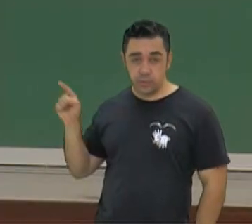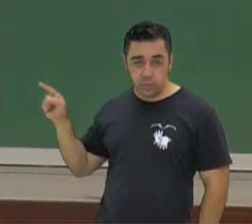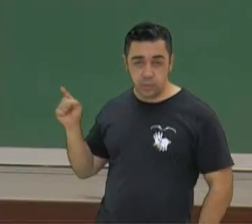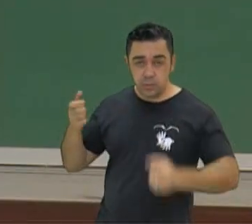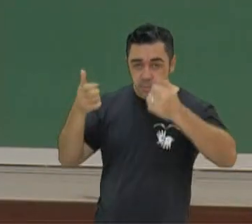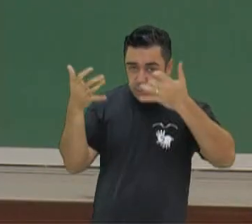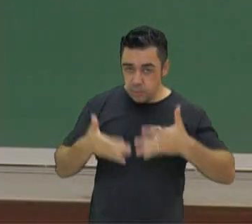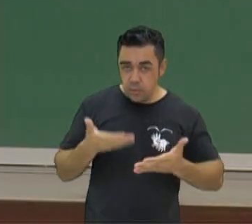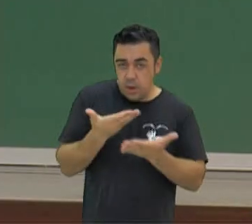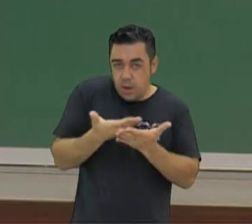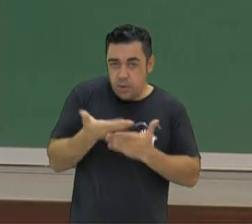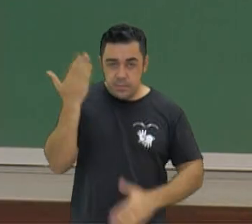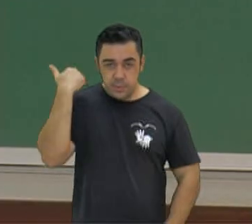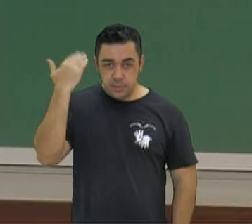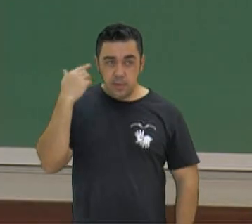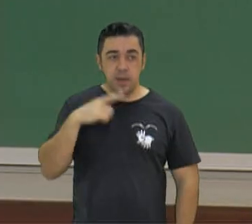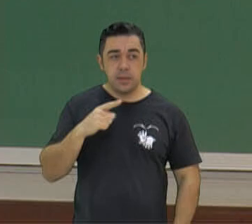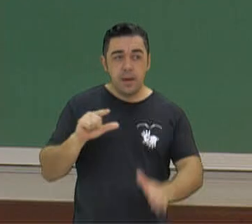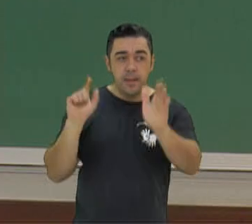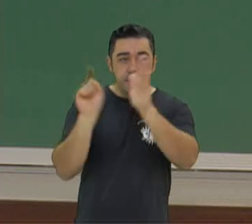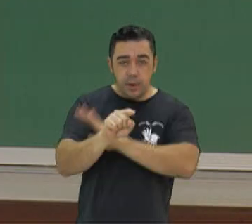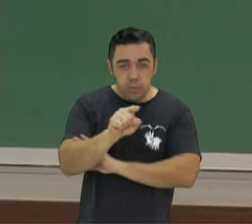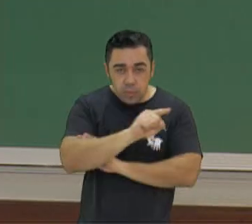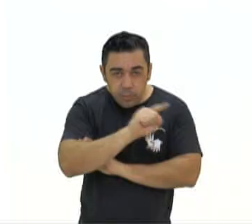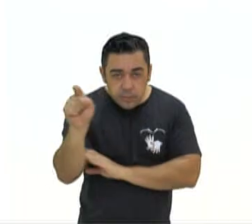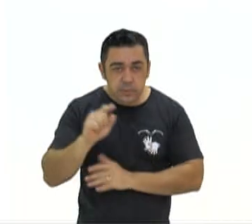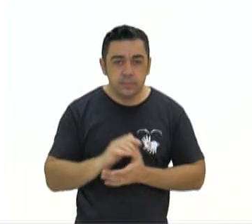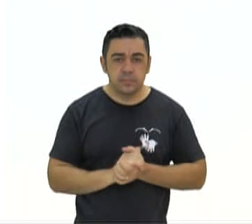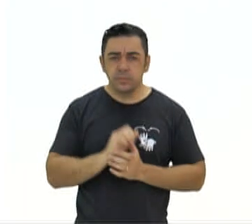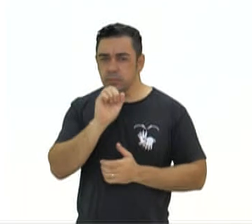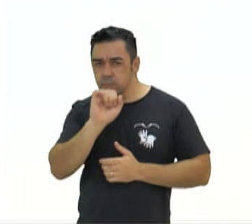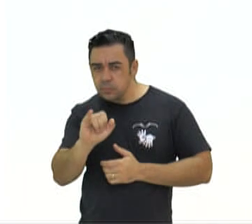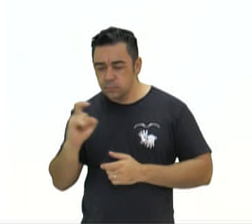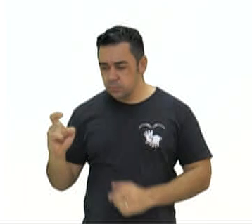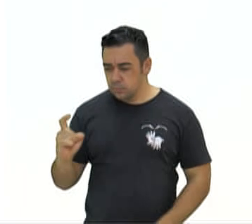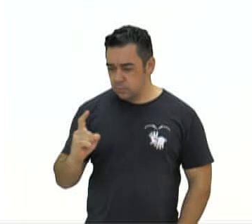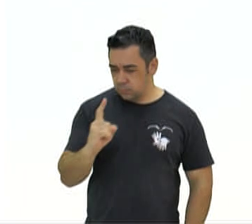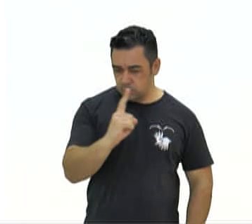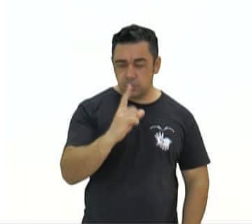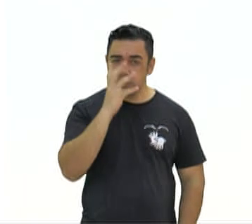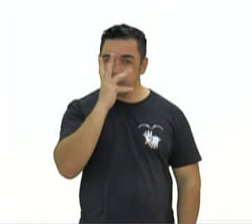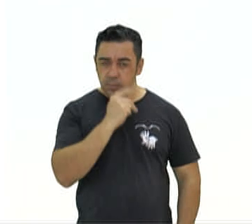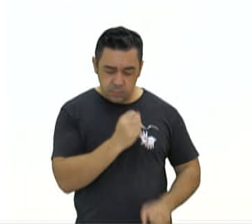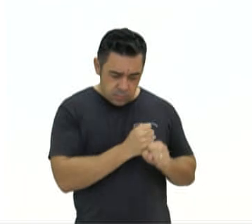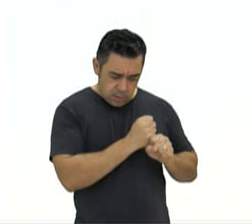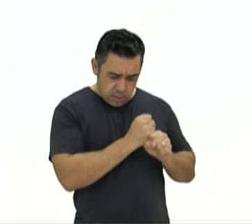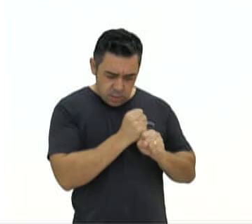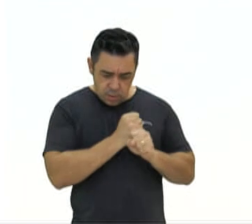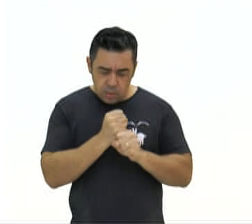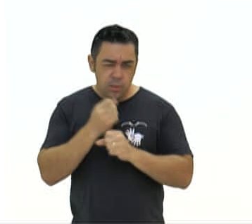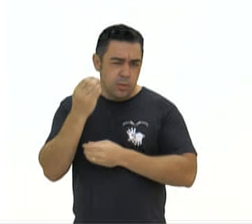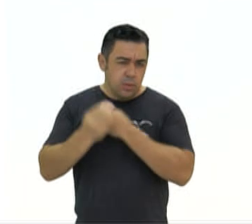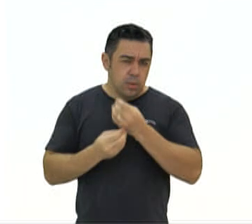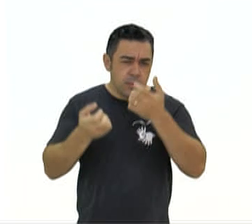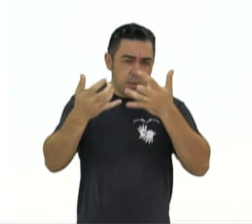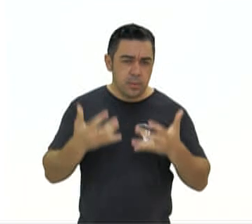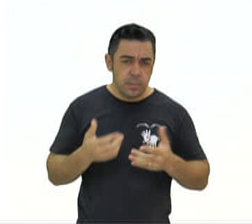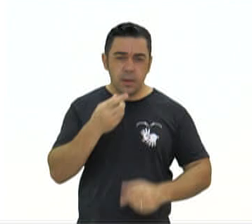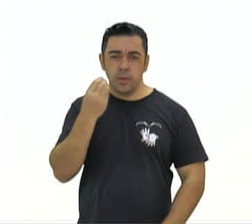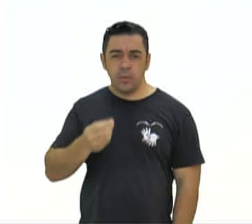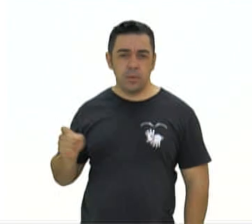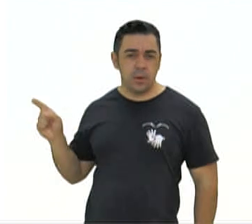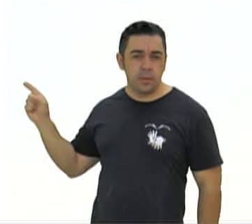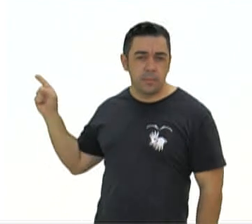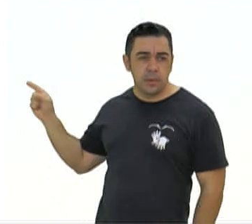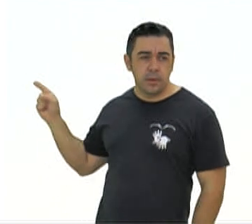sei que vocês gostaram bastante, e ele deixou essa pergunta aqui, né? Se a revolução demora anos para acontecer, como explicar que o Pikachu virando um